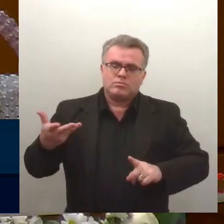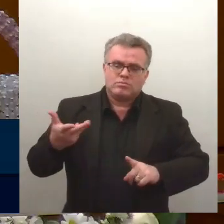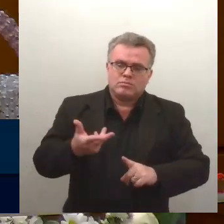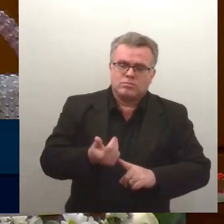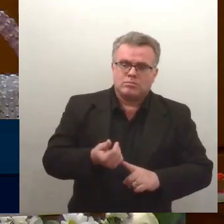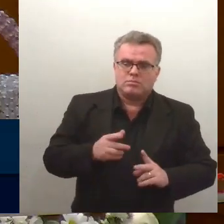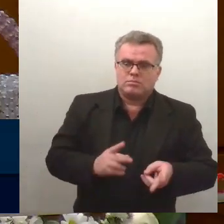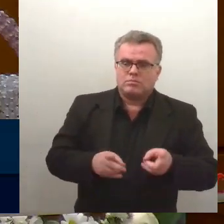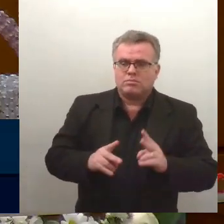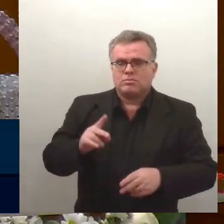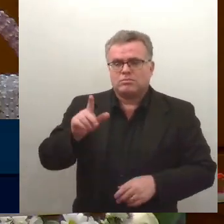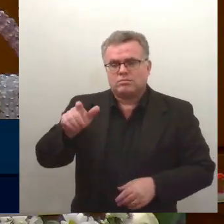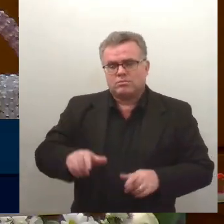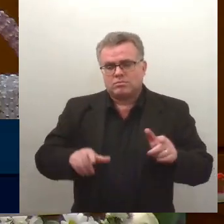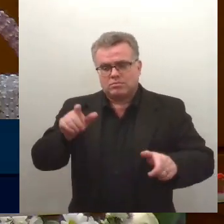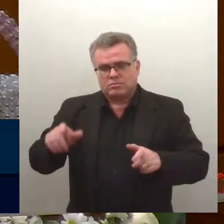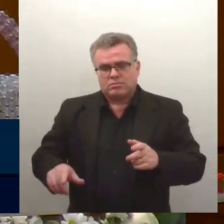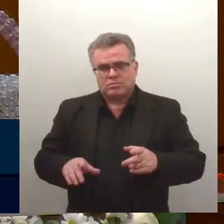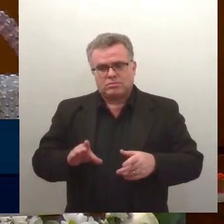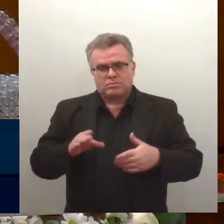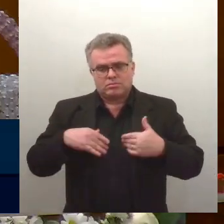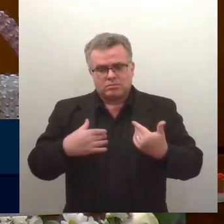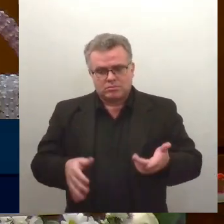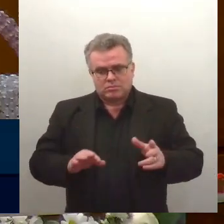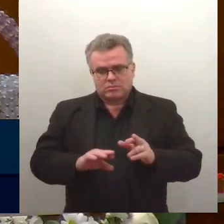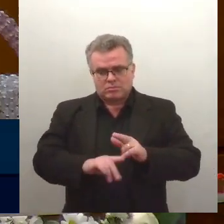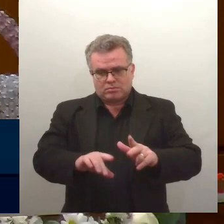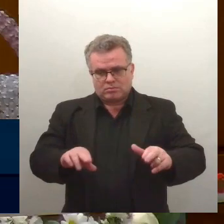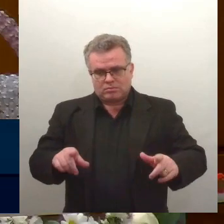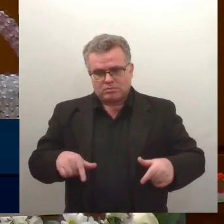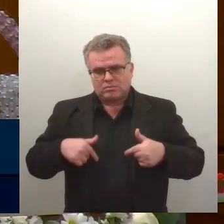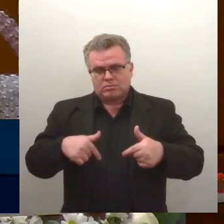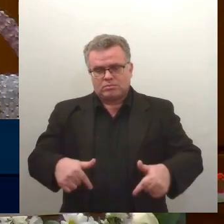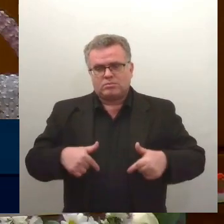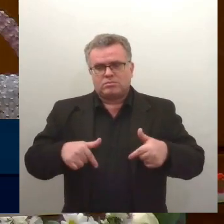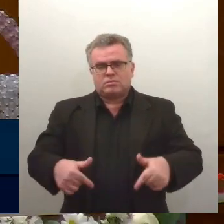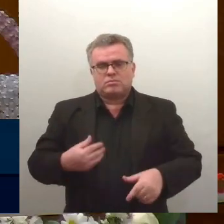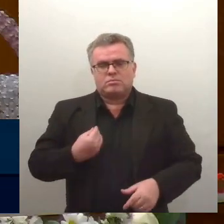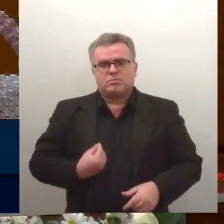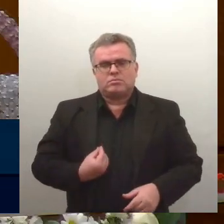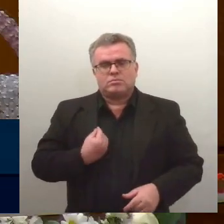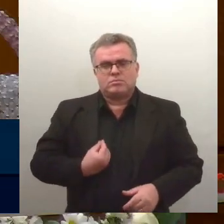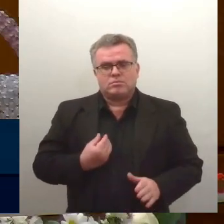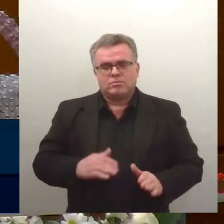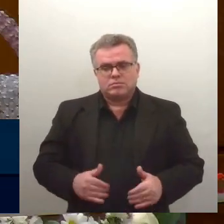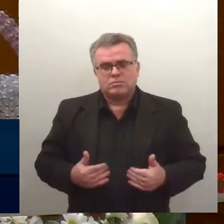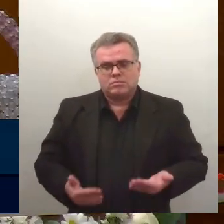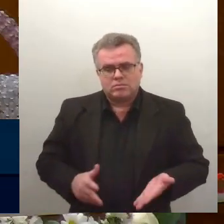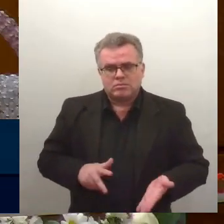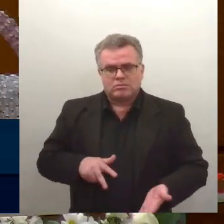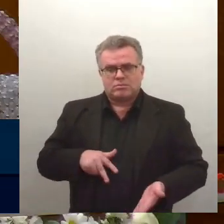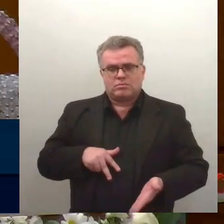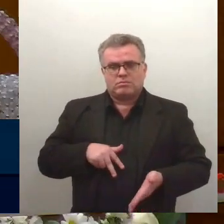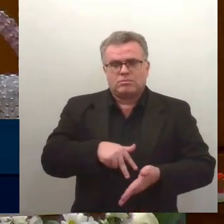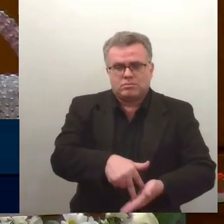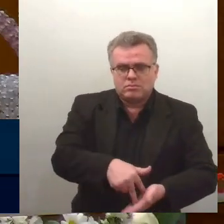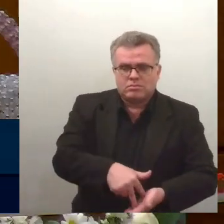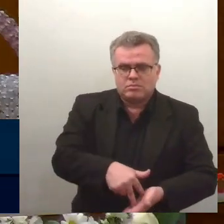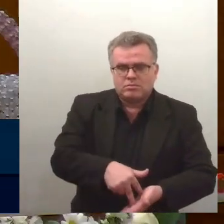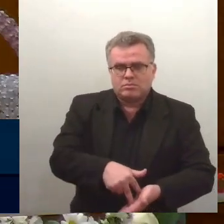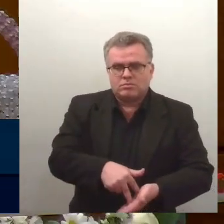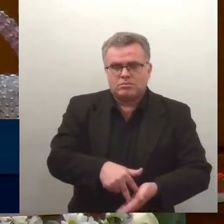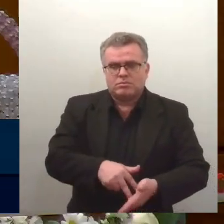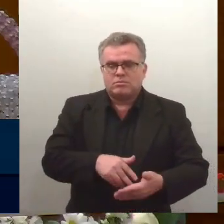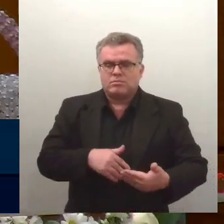já enfrentava, né, morando no Nordeste, numa cidade, né, conservadora. Eu acho que